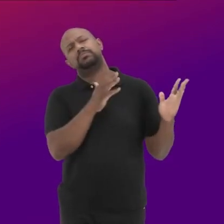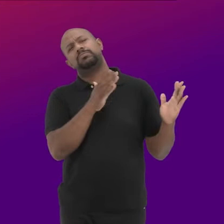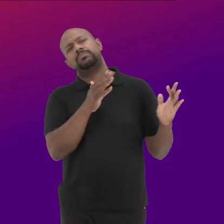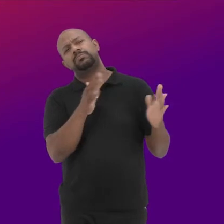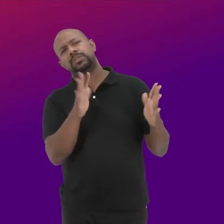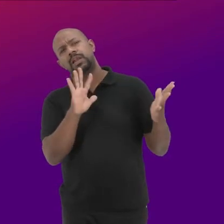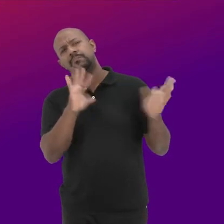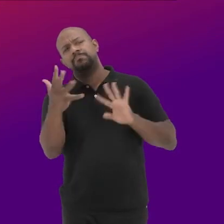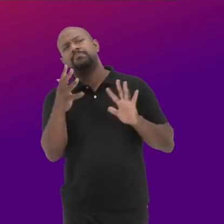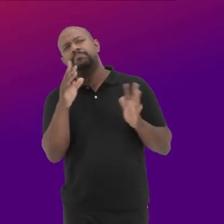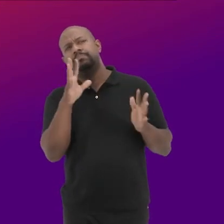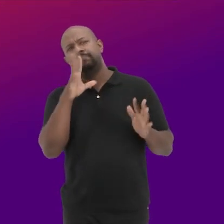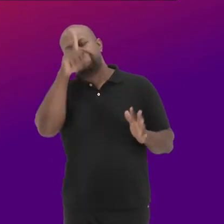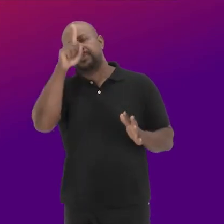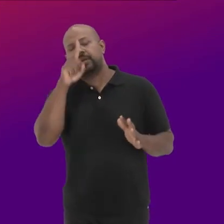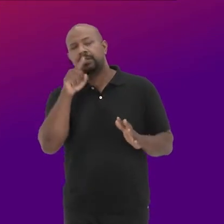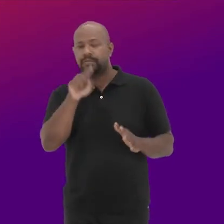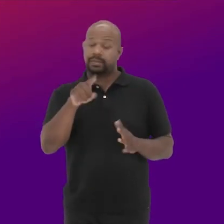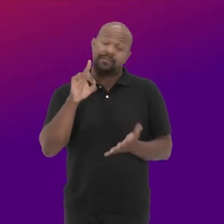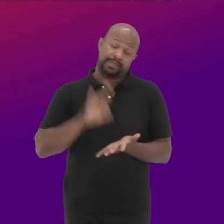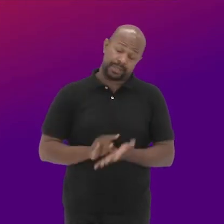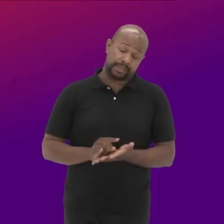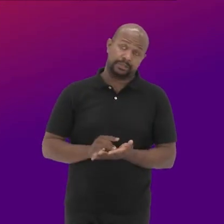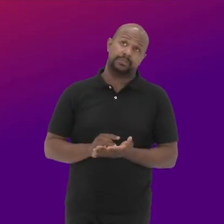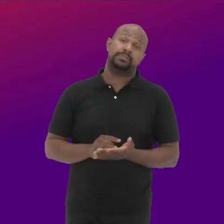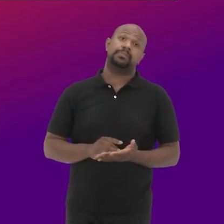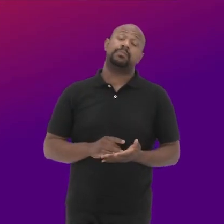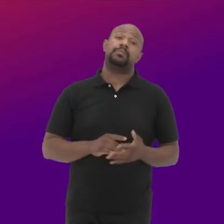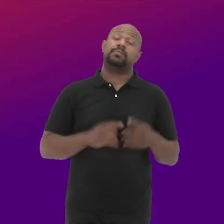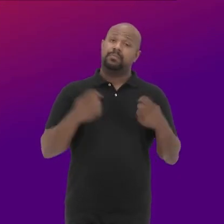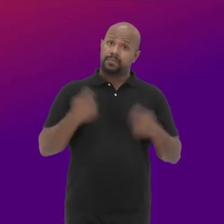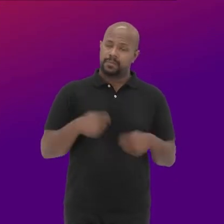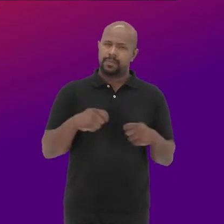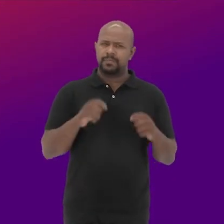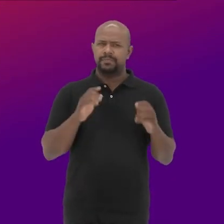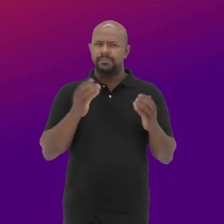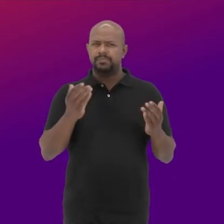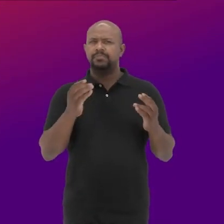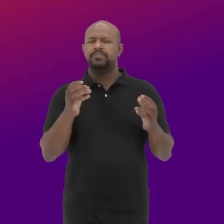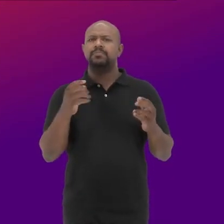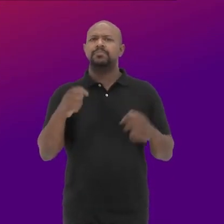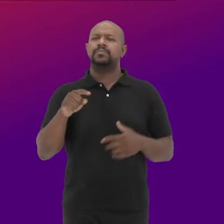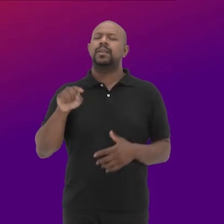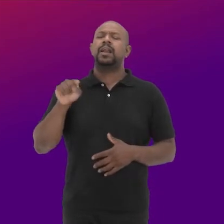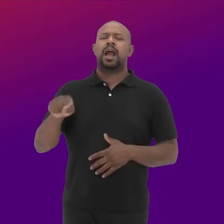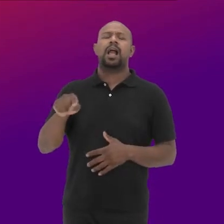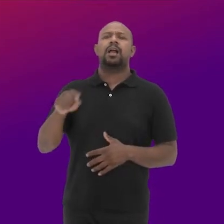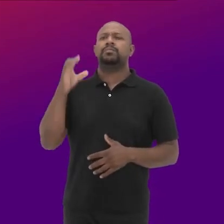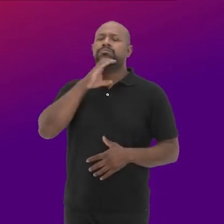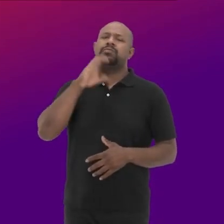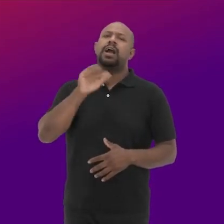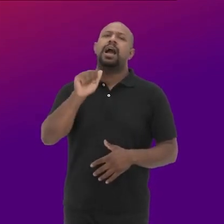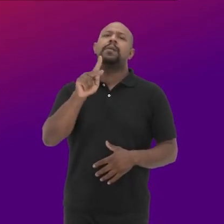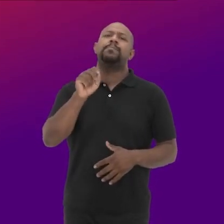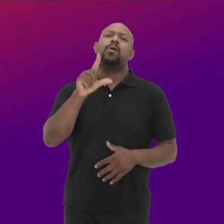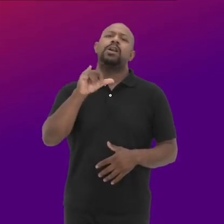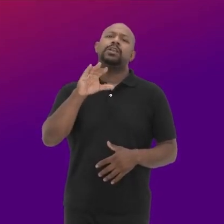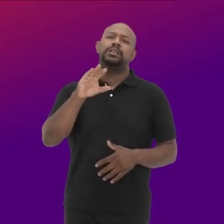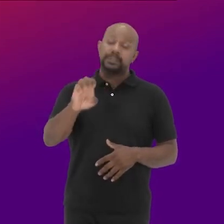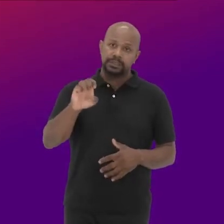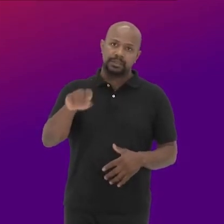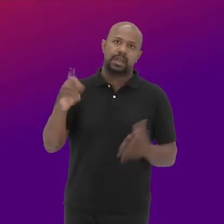há um desvio, na verdade, que sirva para ativar a apólice, isso significa